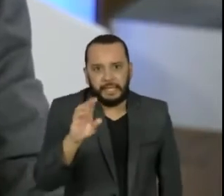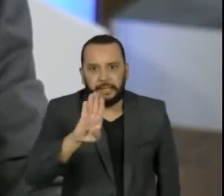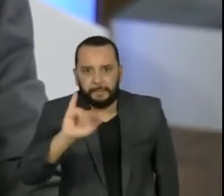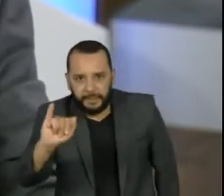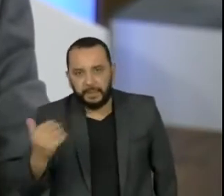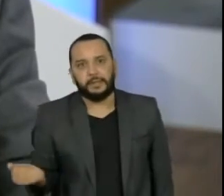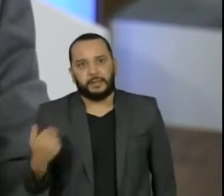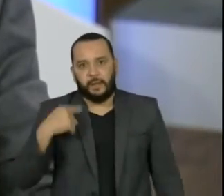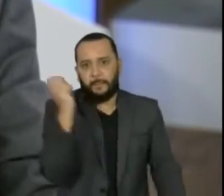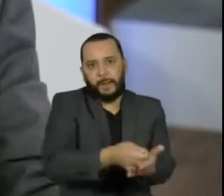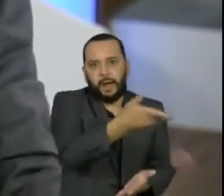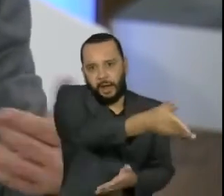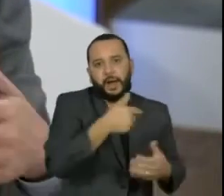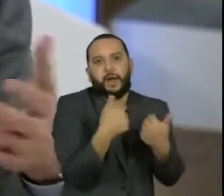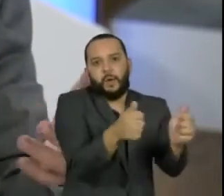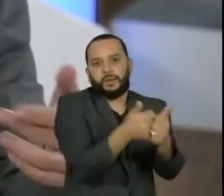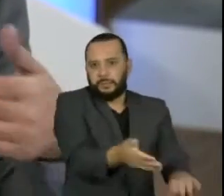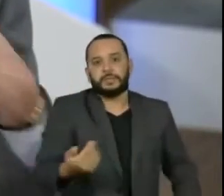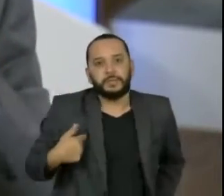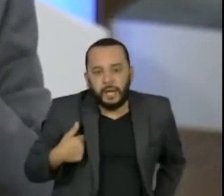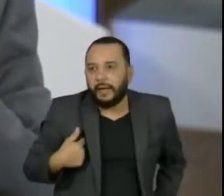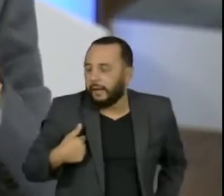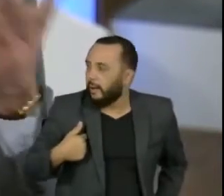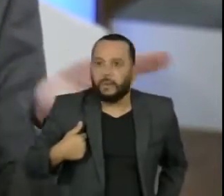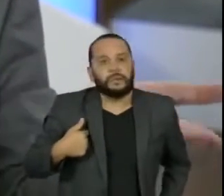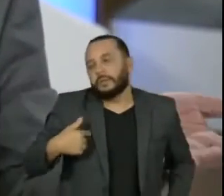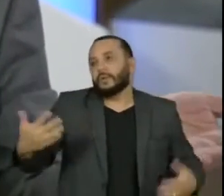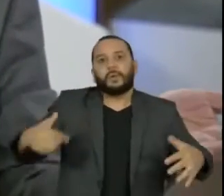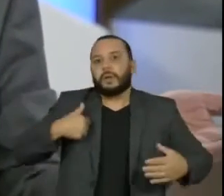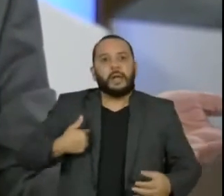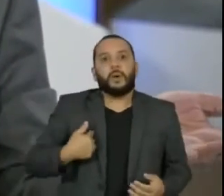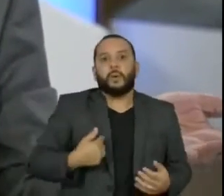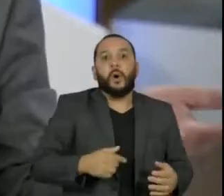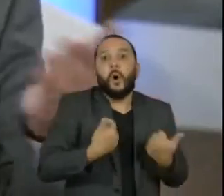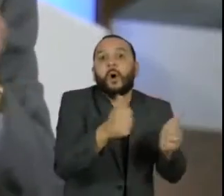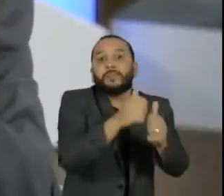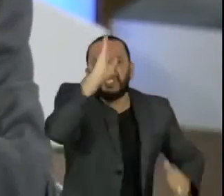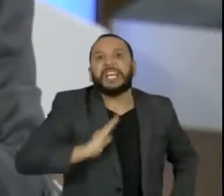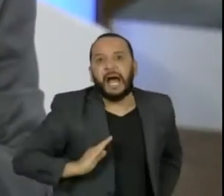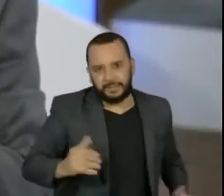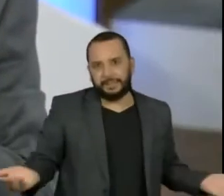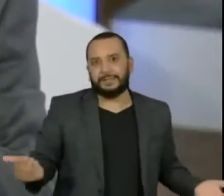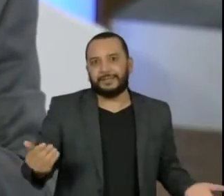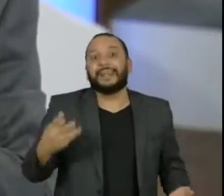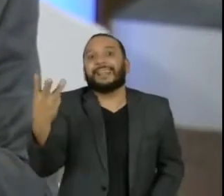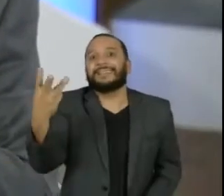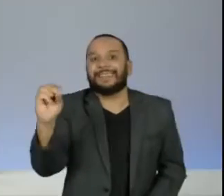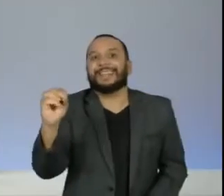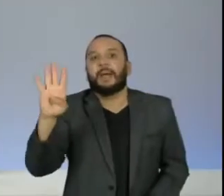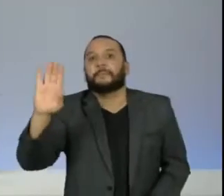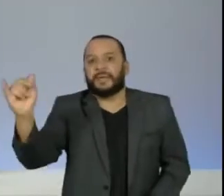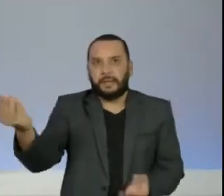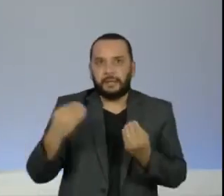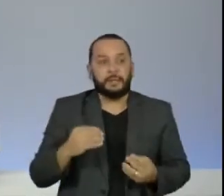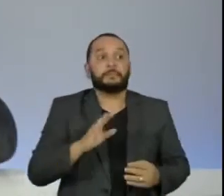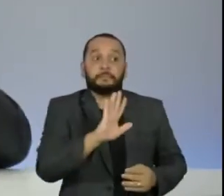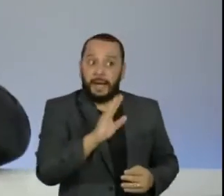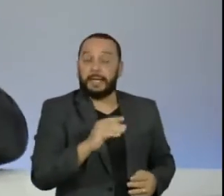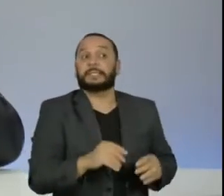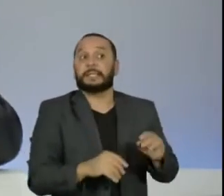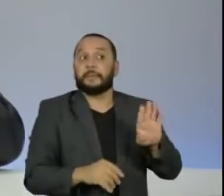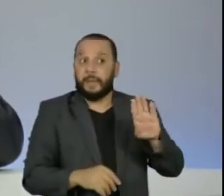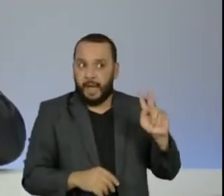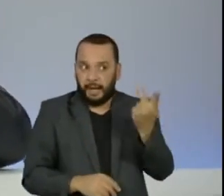me subsidiar, eu ponho a passagem de graça. Agora, a passagem de BH é a segunda mais cara do país.